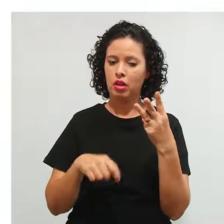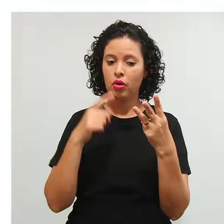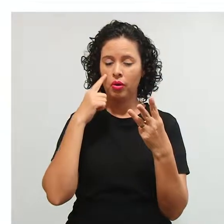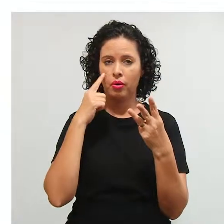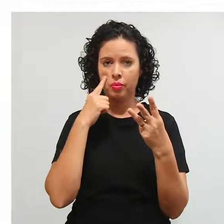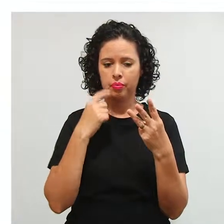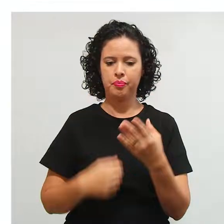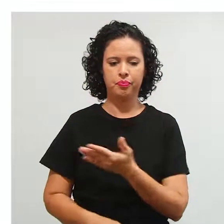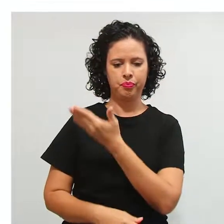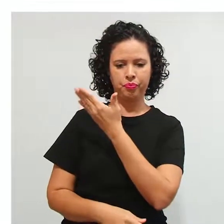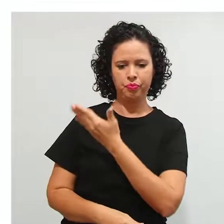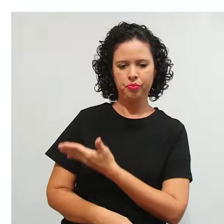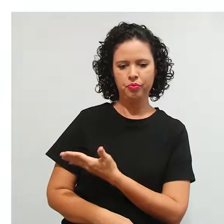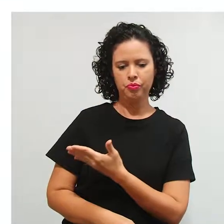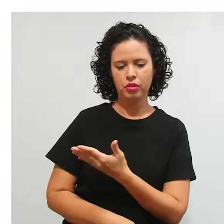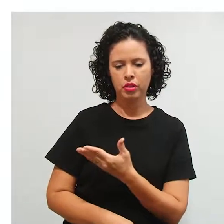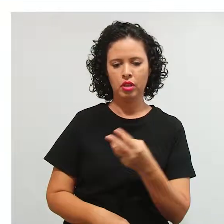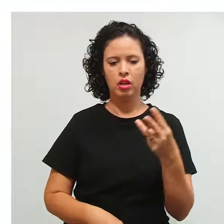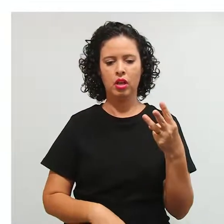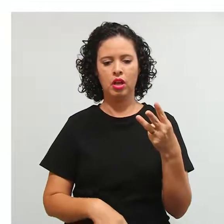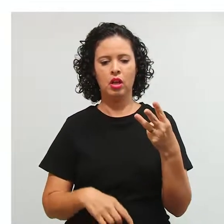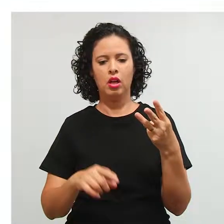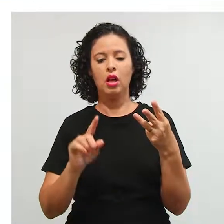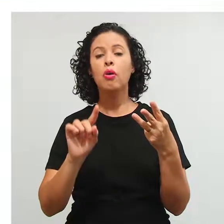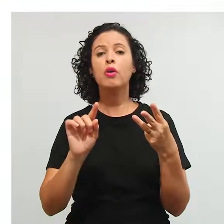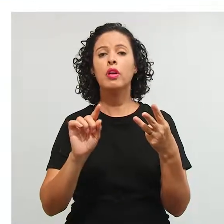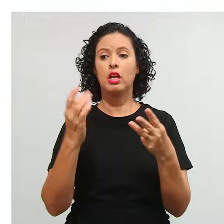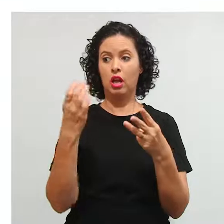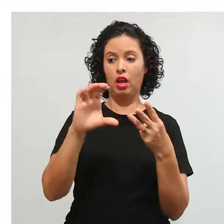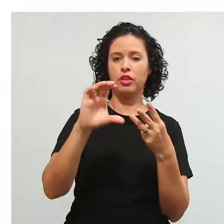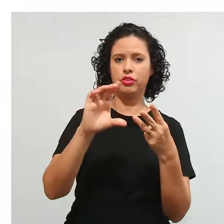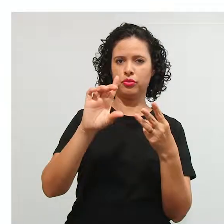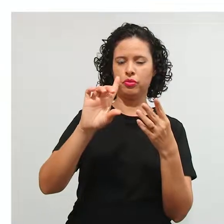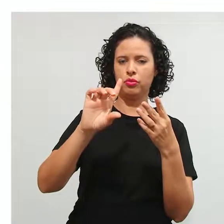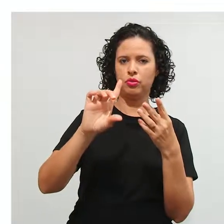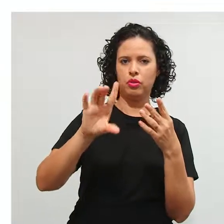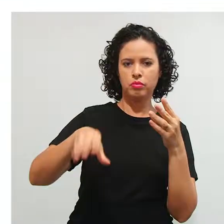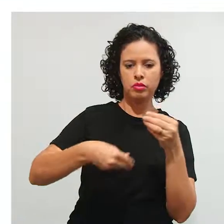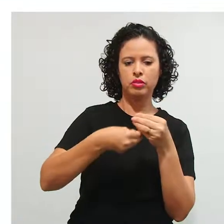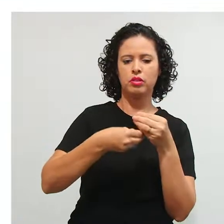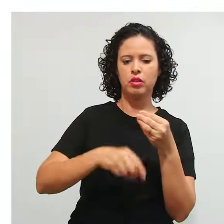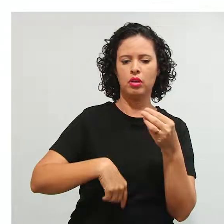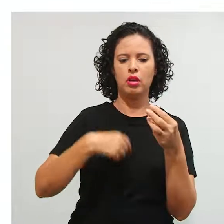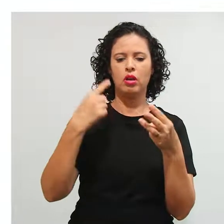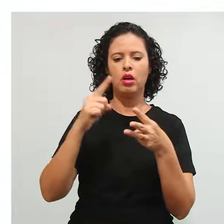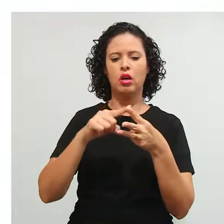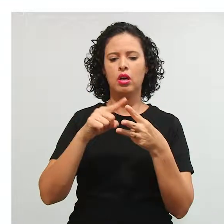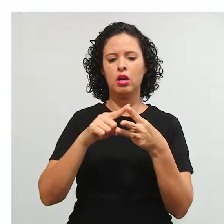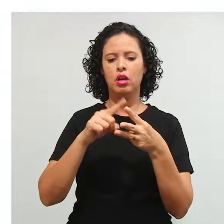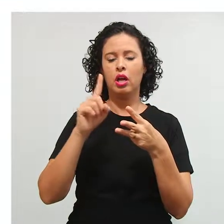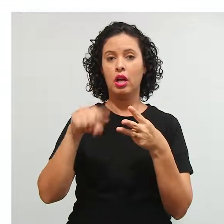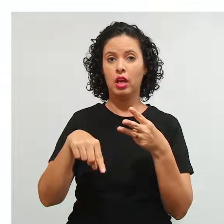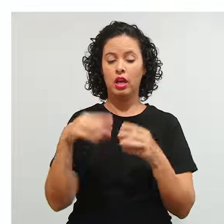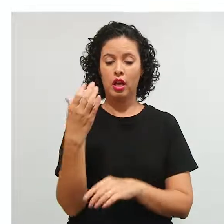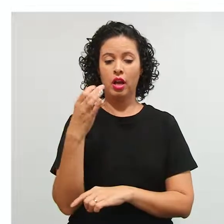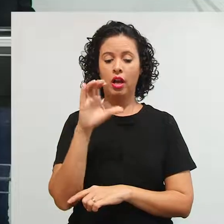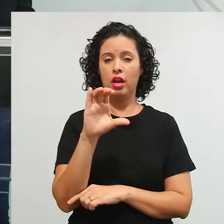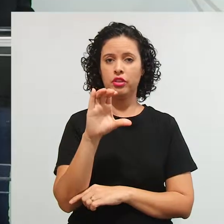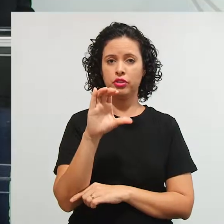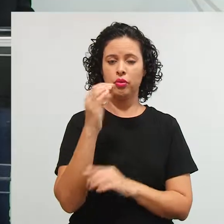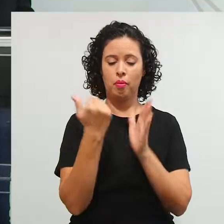adicionais. O primeiro deles são os créditos suplementares. E o que são